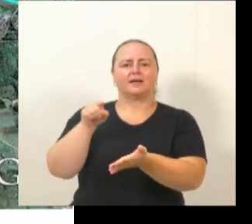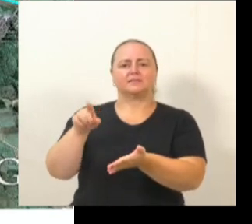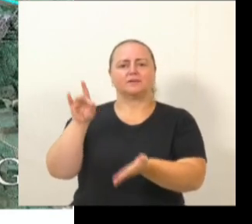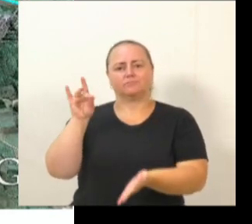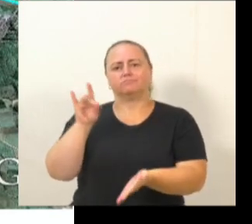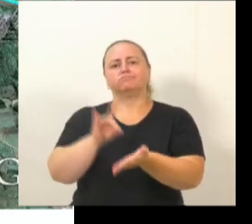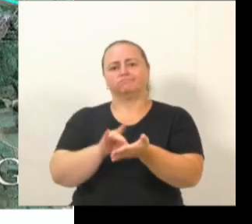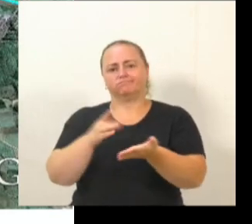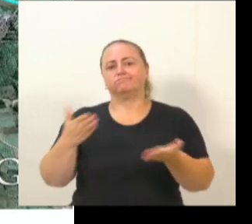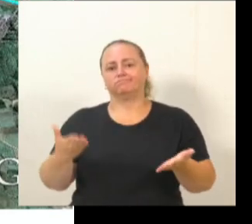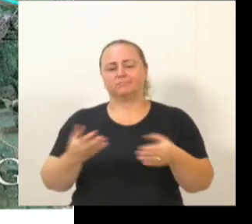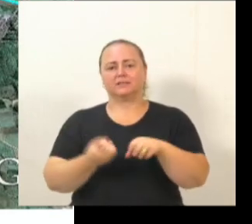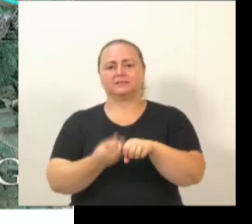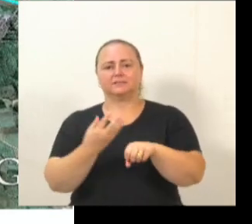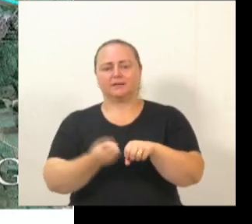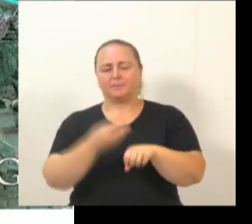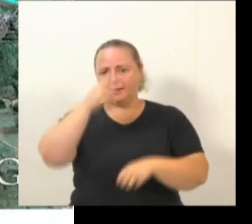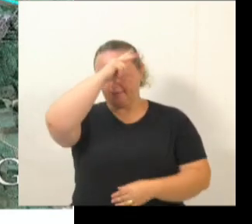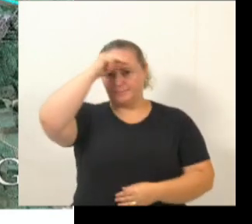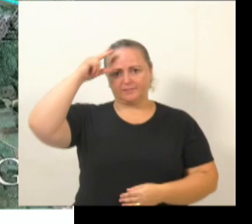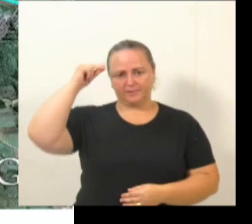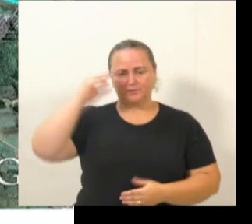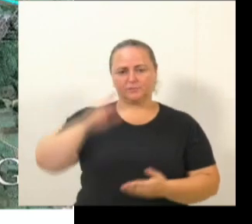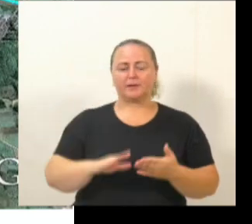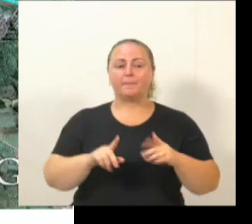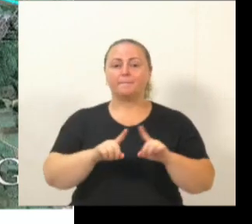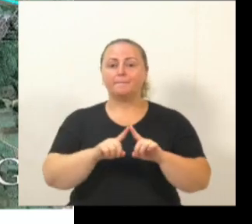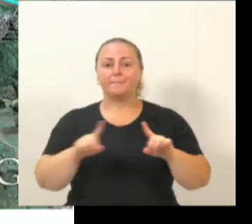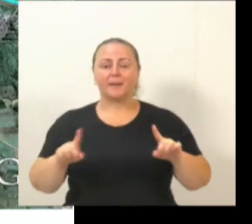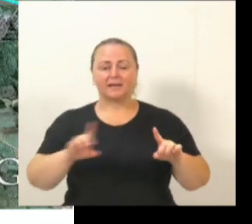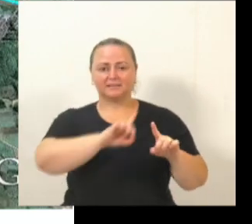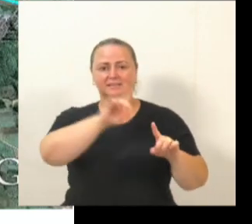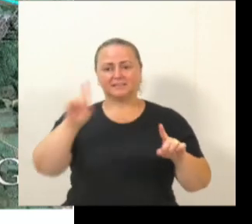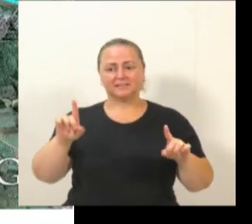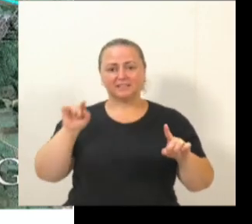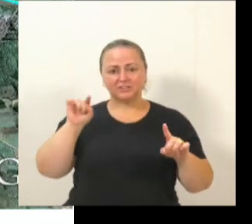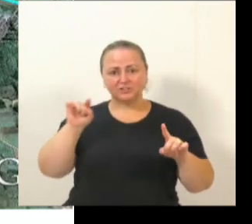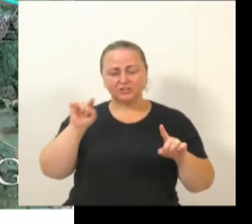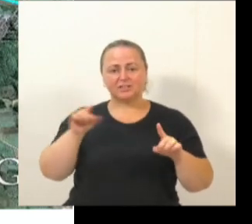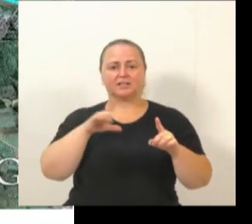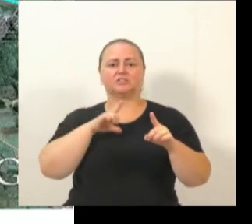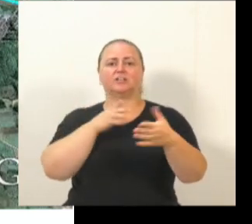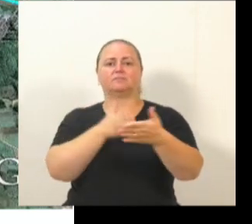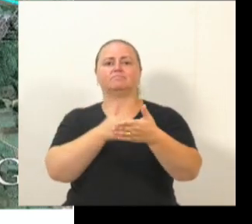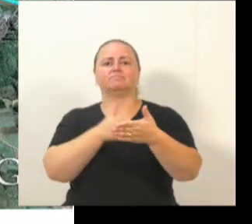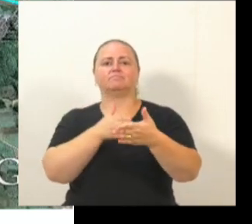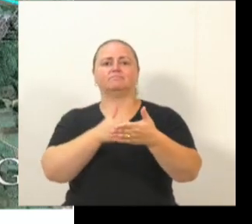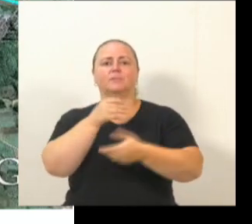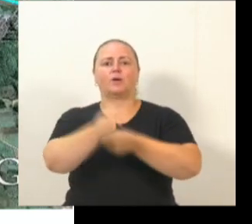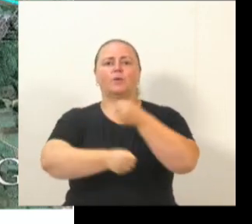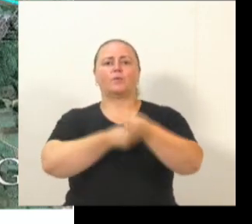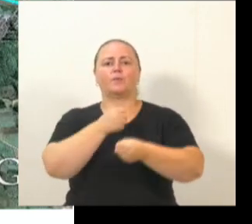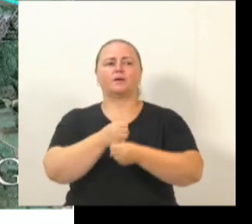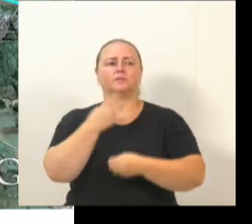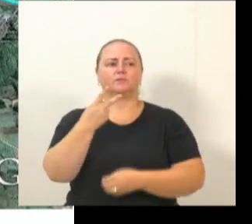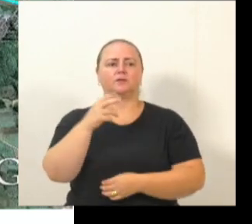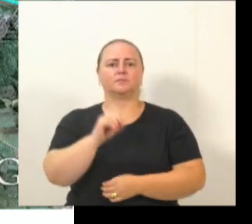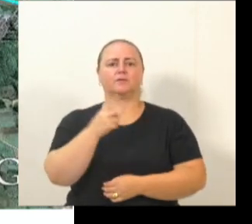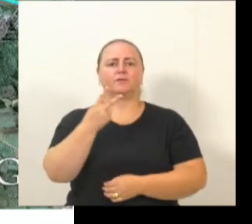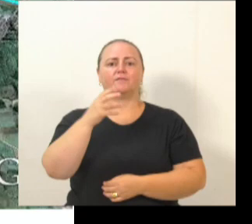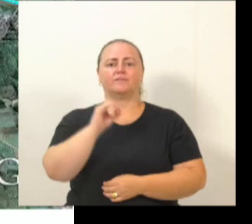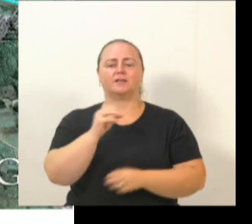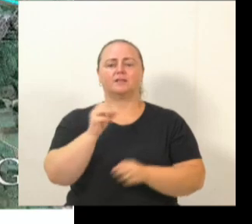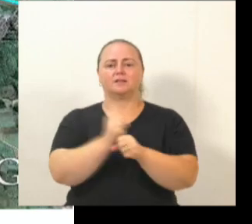do SAMAI da Prefeitura, mas não para aquela data, isso deveria ter um prazo até 2020 para ser construído, ou seja,